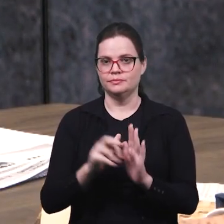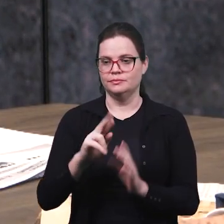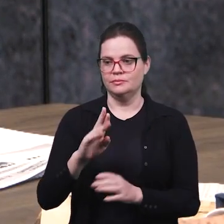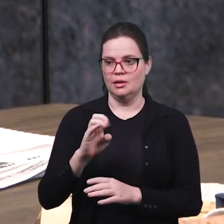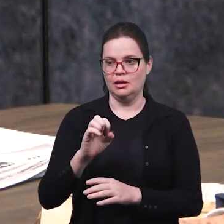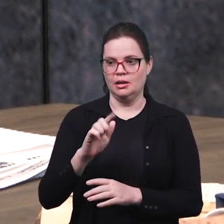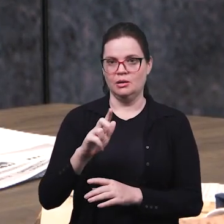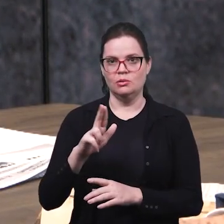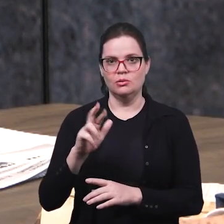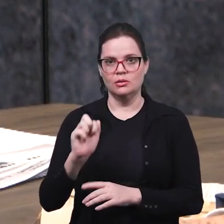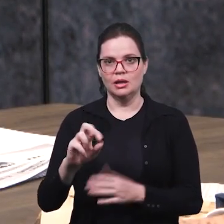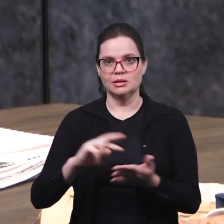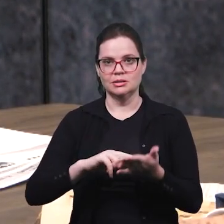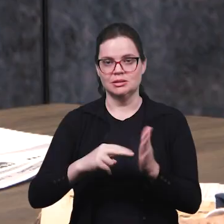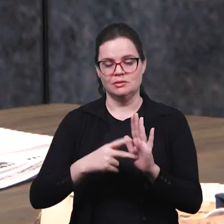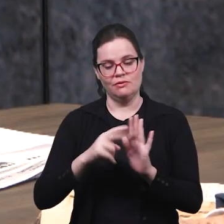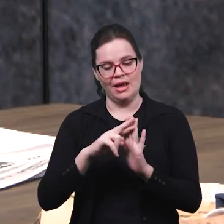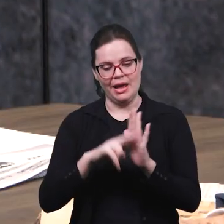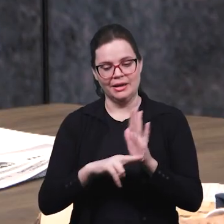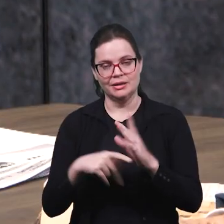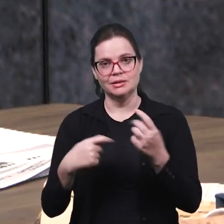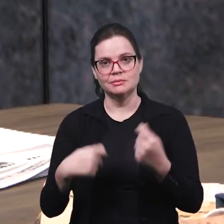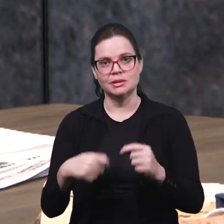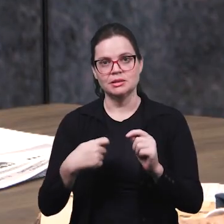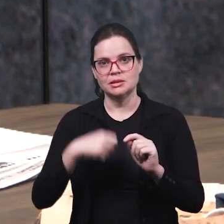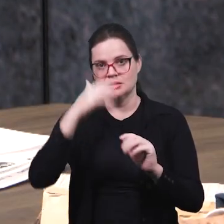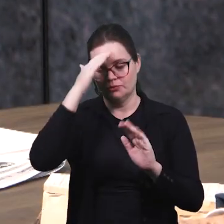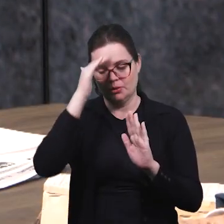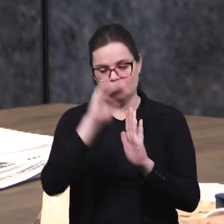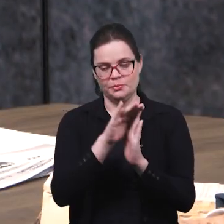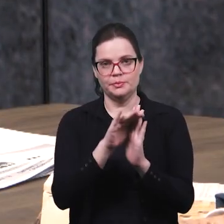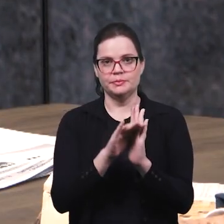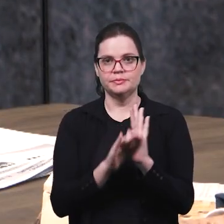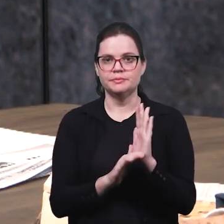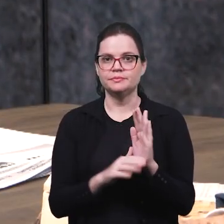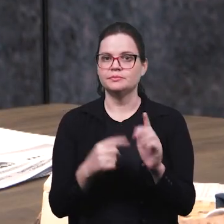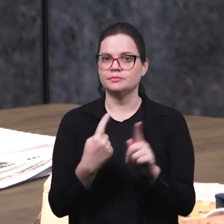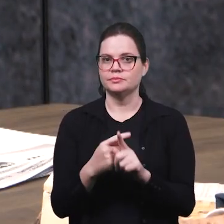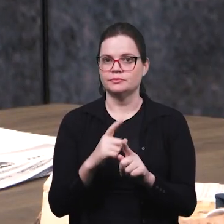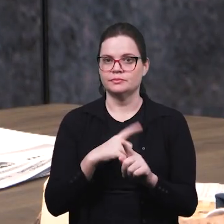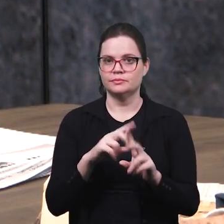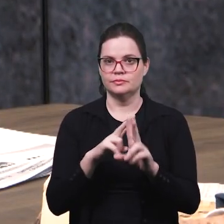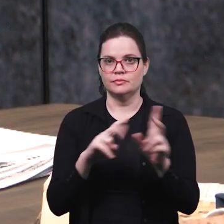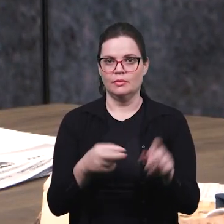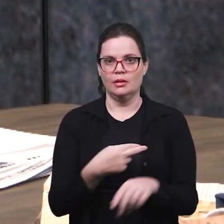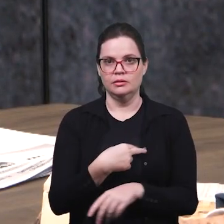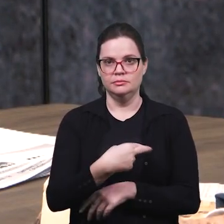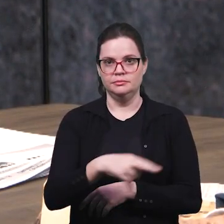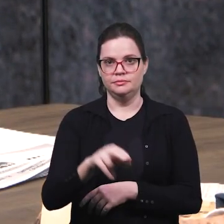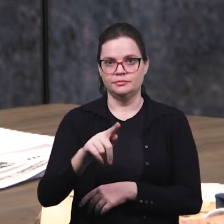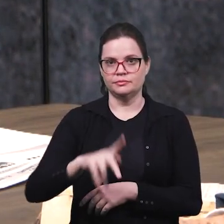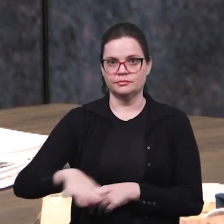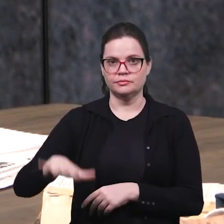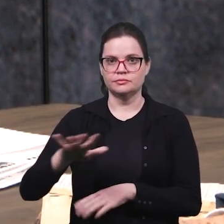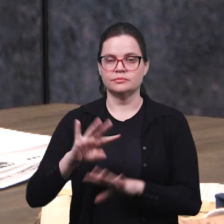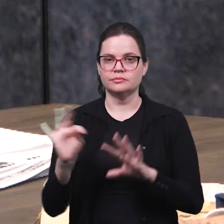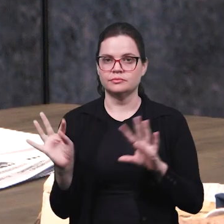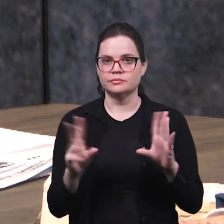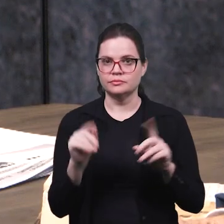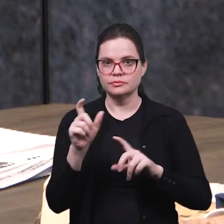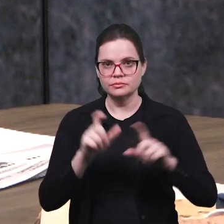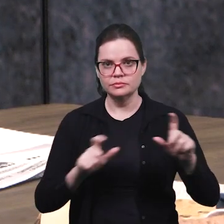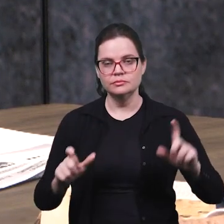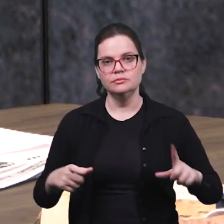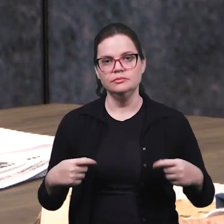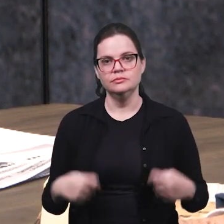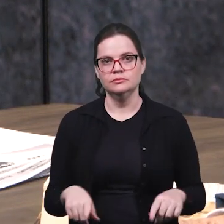seguia essas régulas, essas regras que, além das questões religiosas gerais, que eram colocadas para todos os membros do